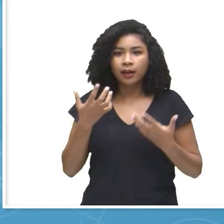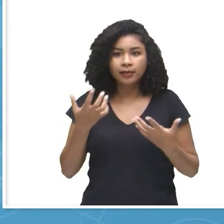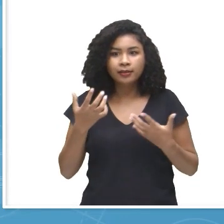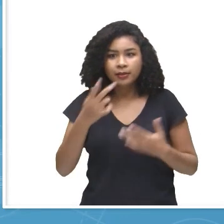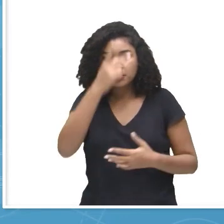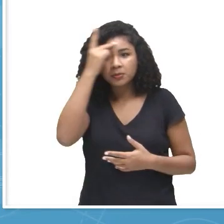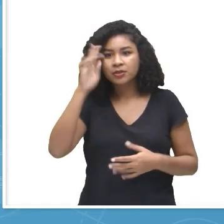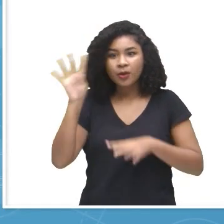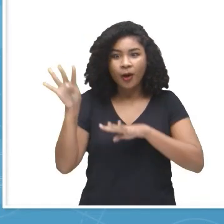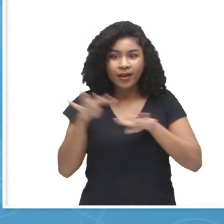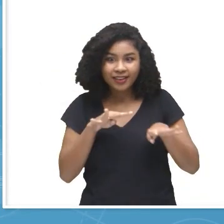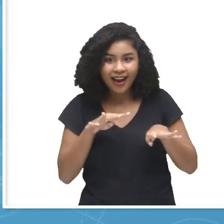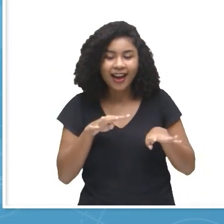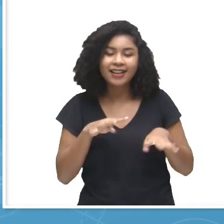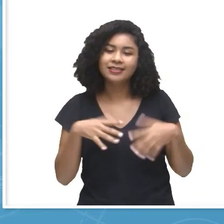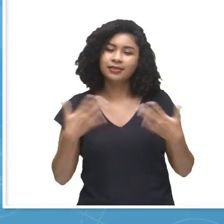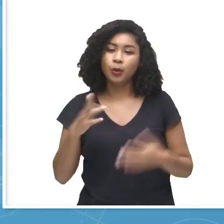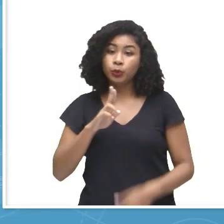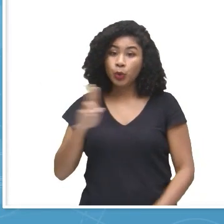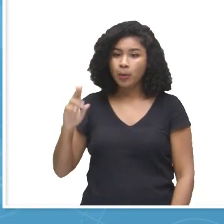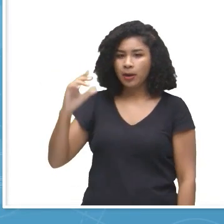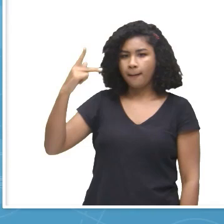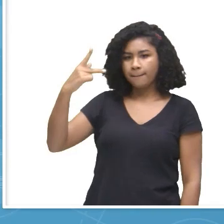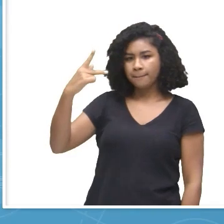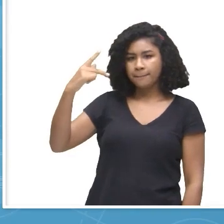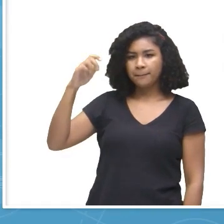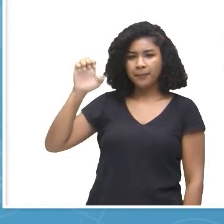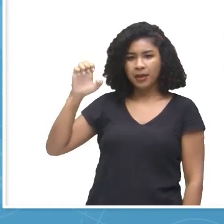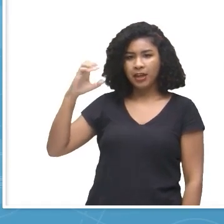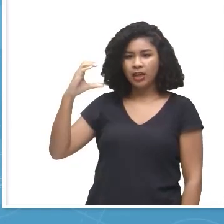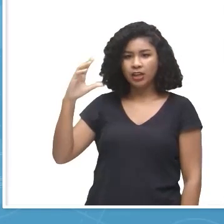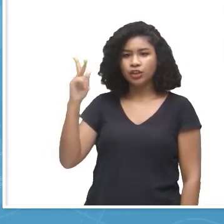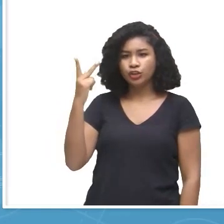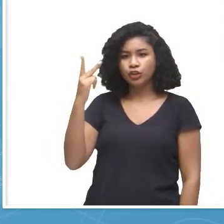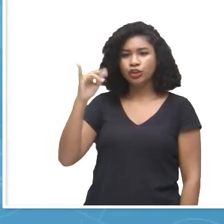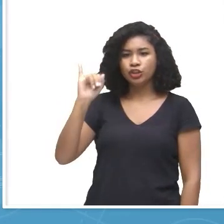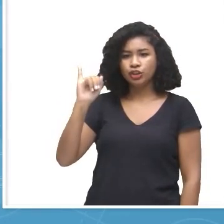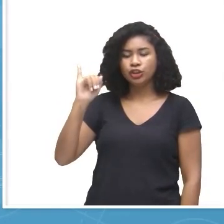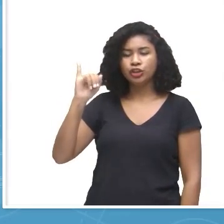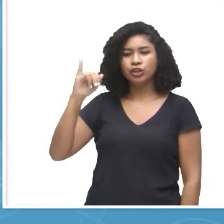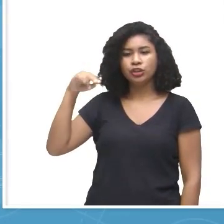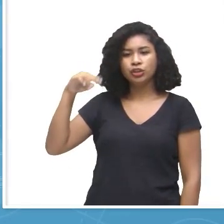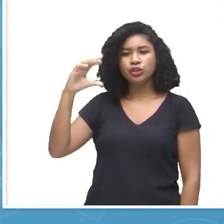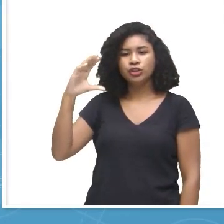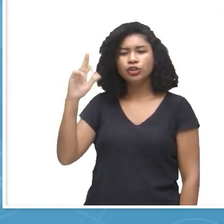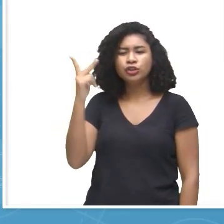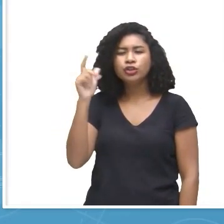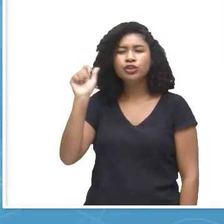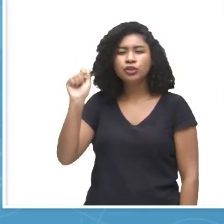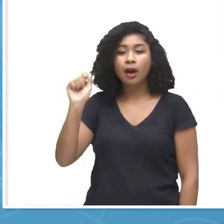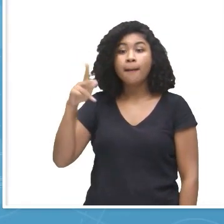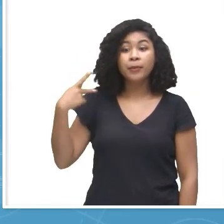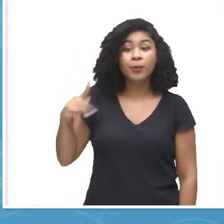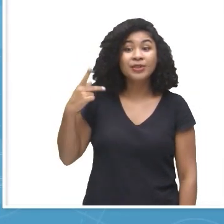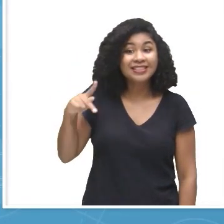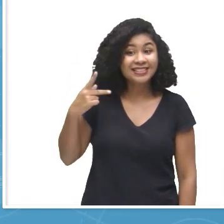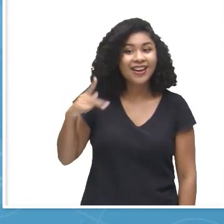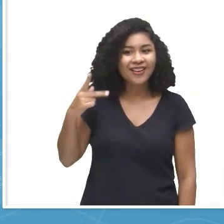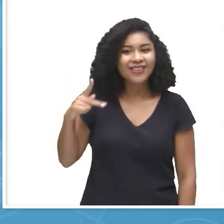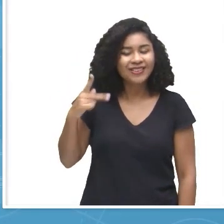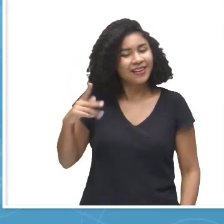atenção, porque eles chamavam de pechinchas, que eram aquelas promoções que a gente encontra hoje, né, gente? Olha aí, desenhos